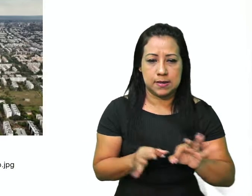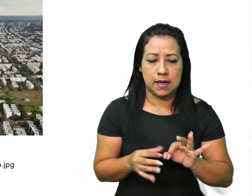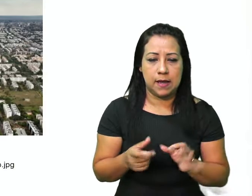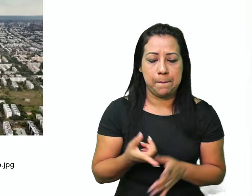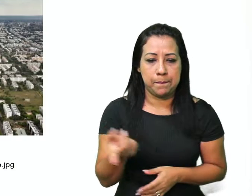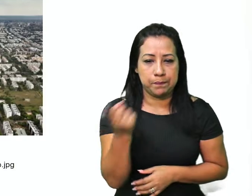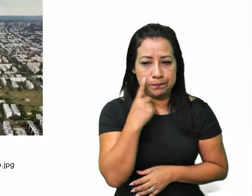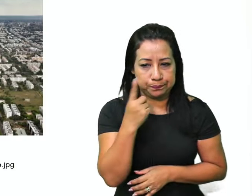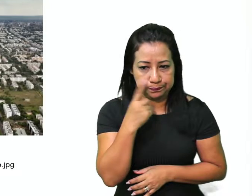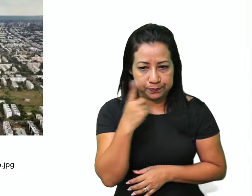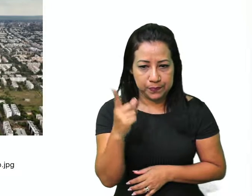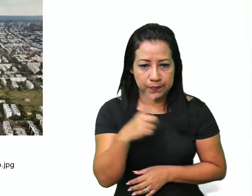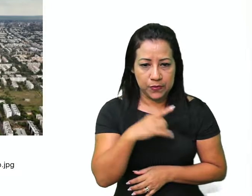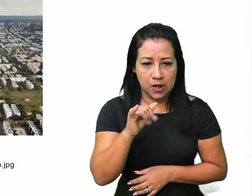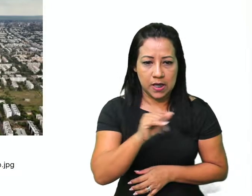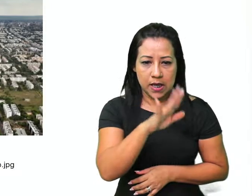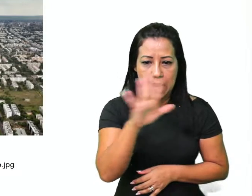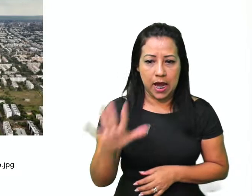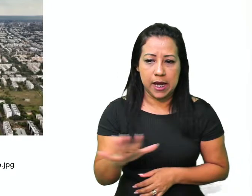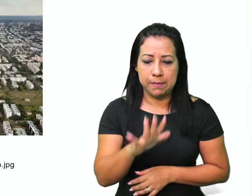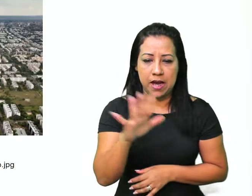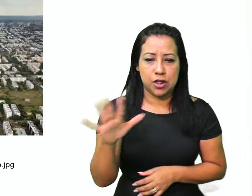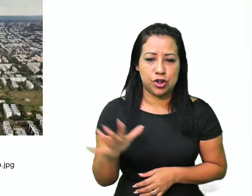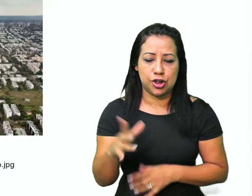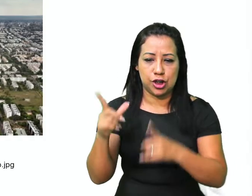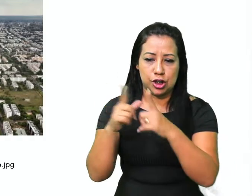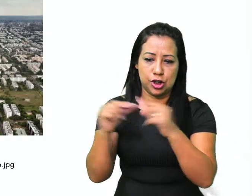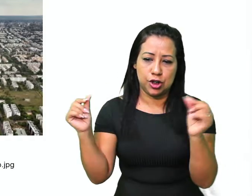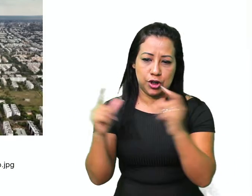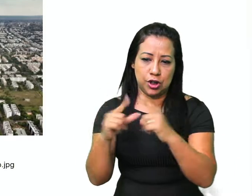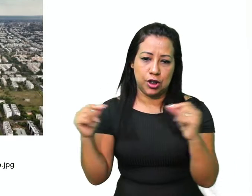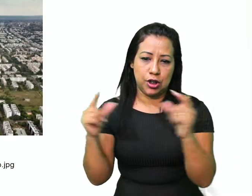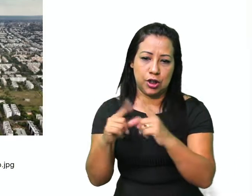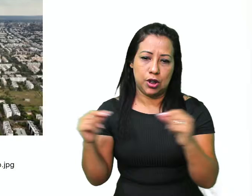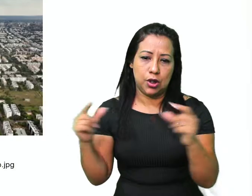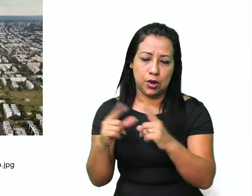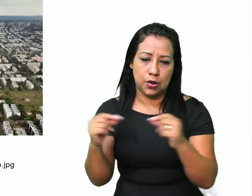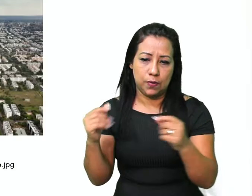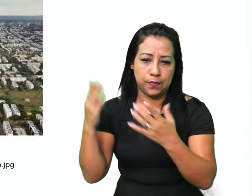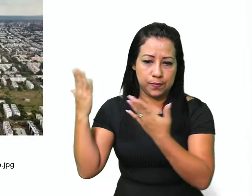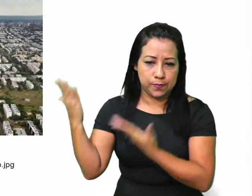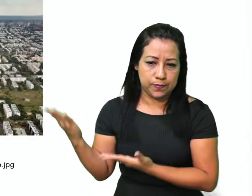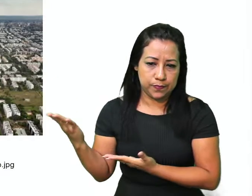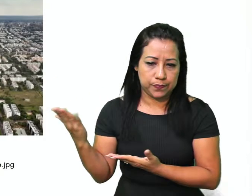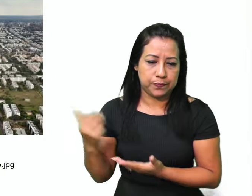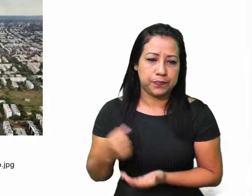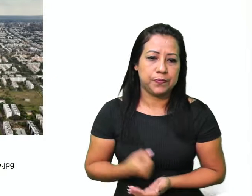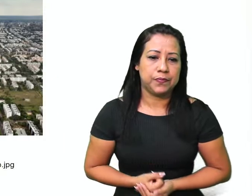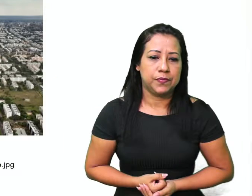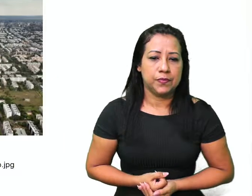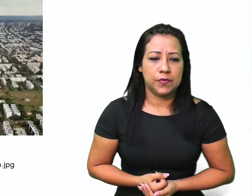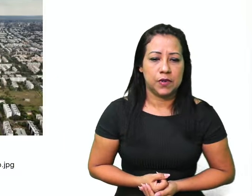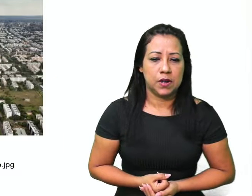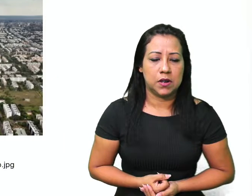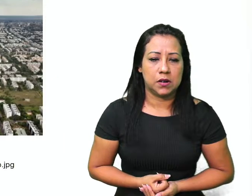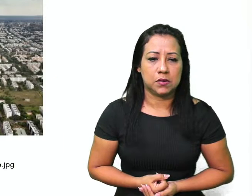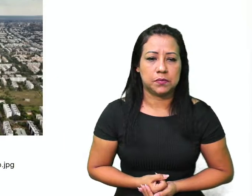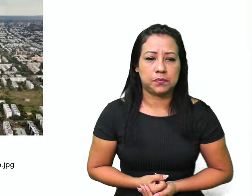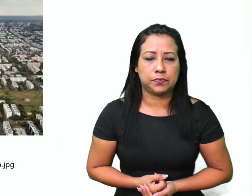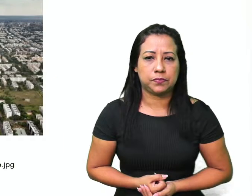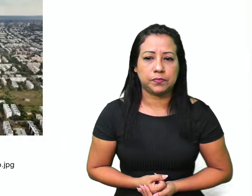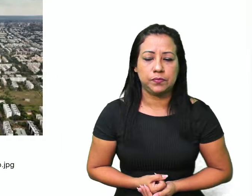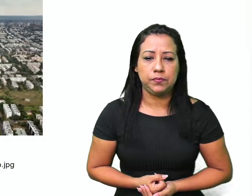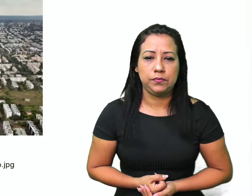Observe que nós temos uma imagem aí, que é a de Brasília, se não me foge a memória, tá? Essa cidade aqui, cadê a